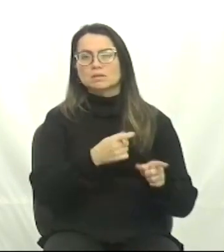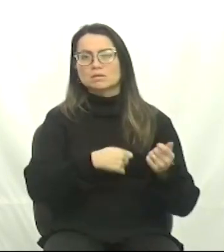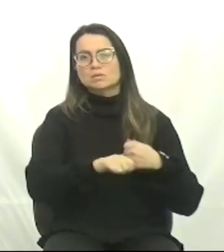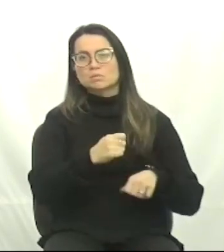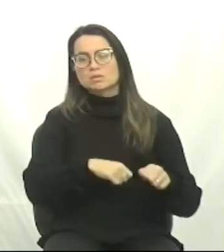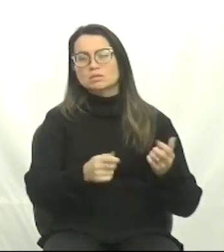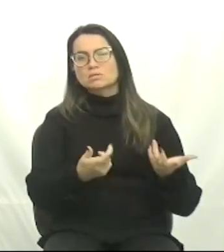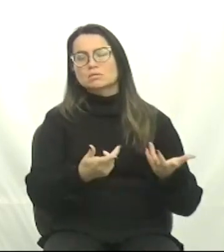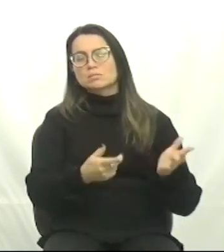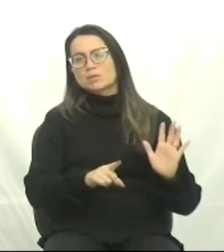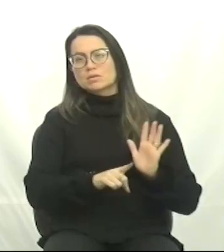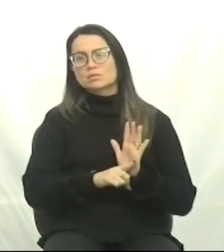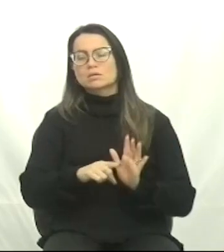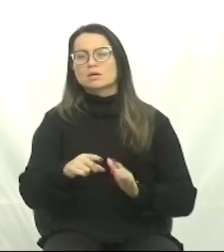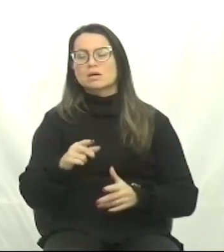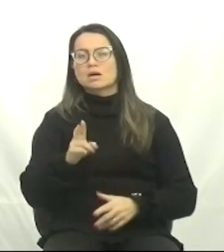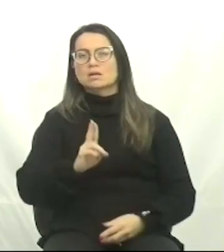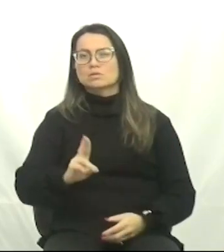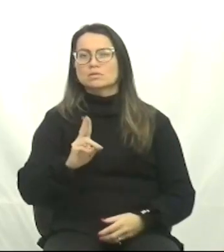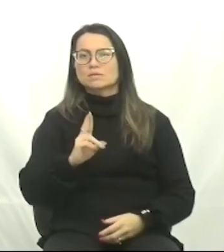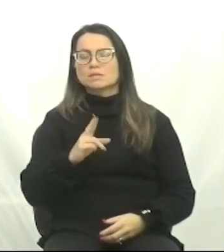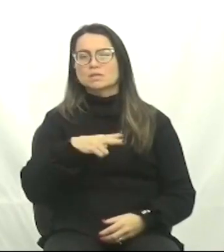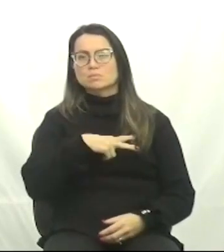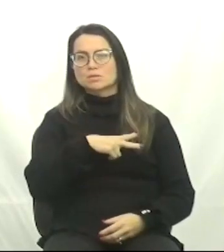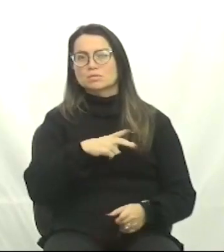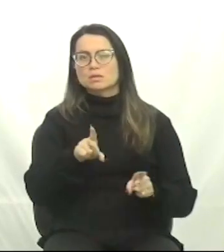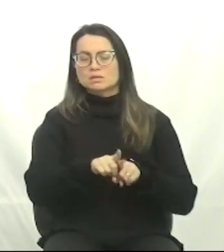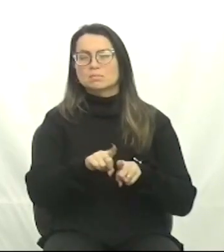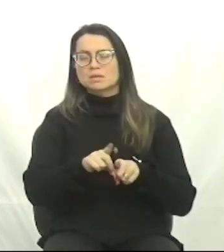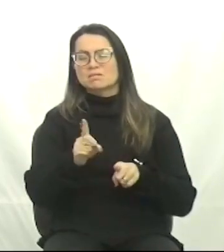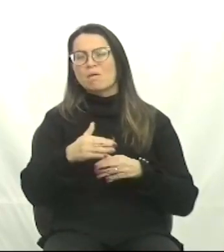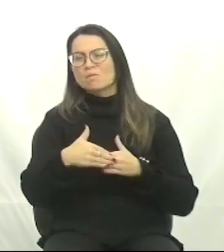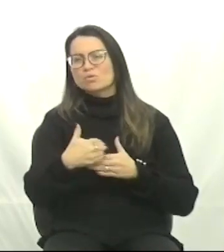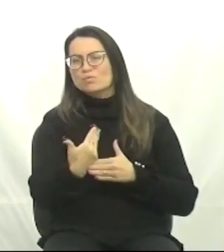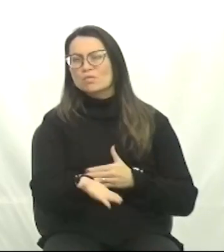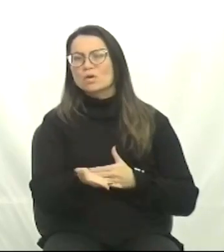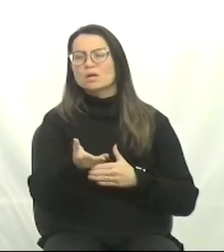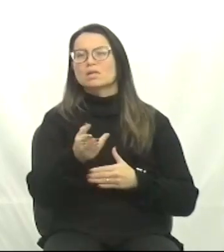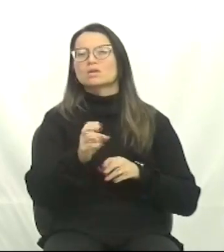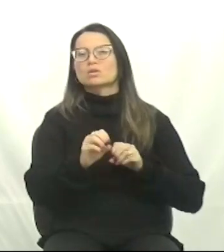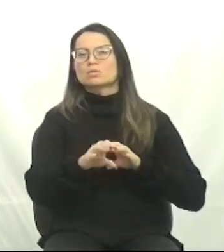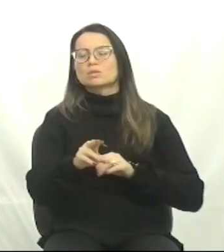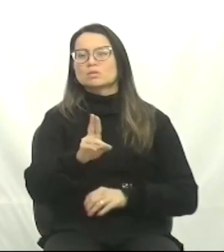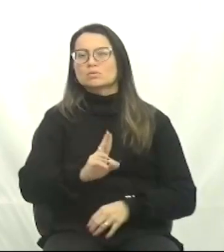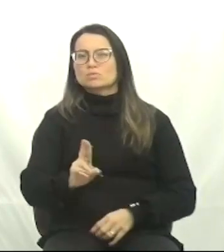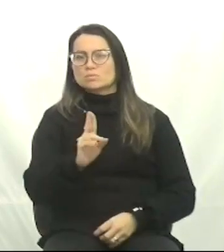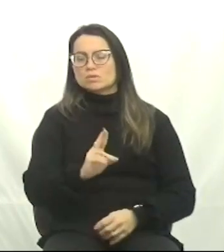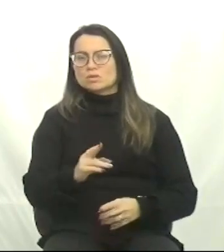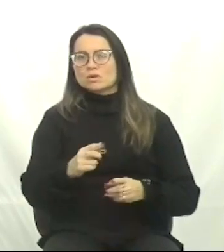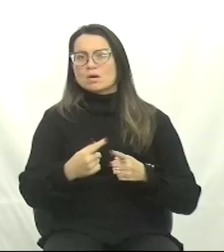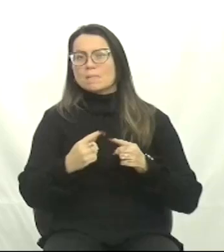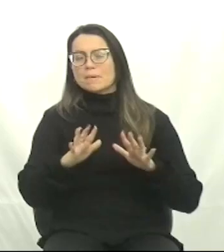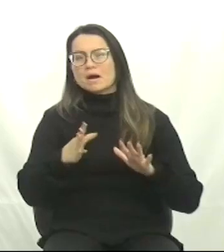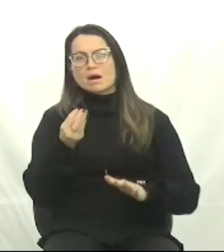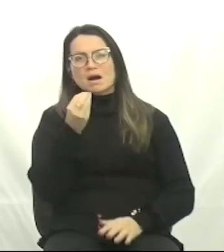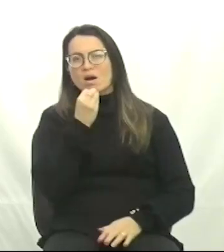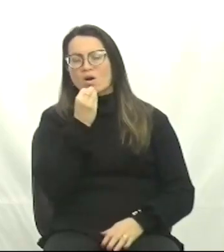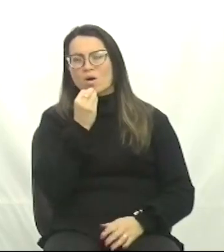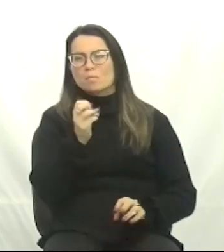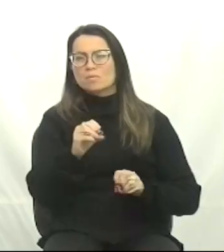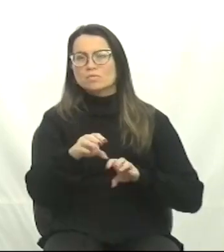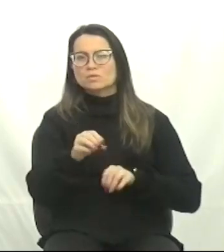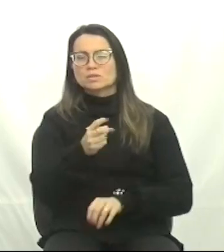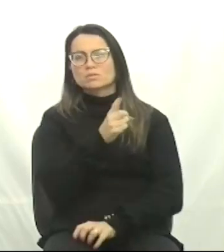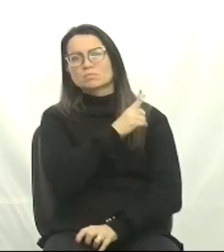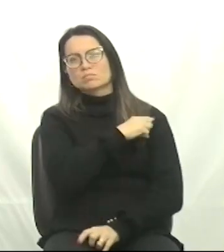privadas que não fiquem de fora desse projeto de valorização do ensino superior. É claro que a gente defende que o ensino médio e que